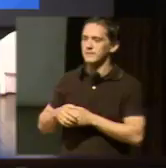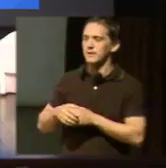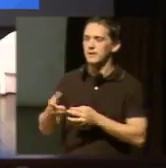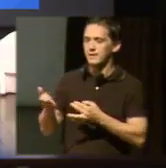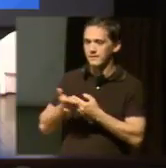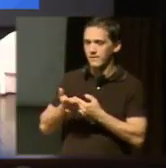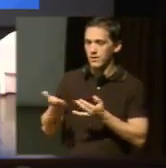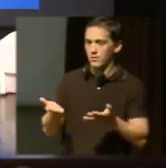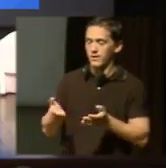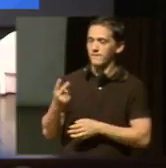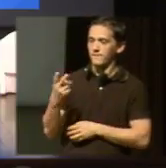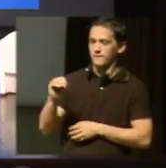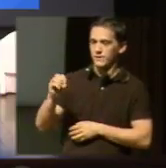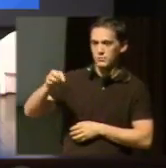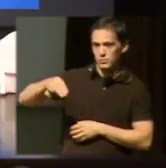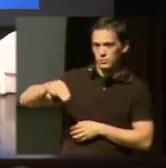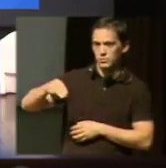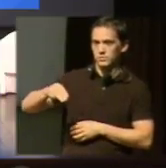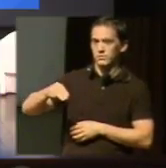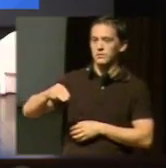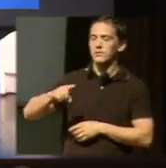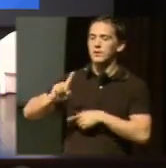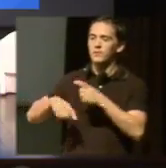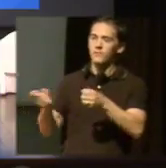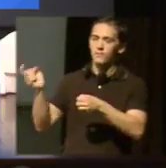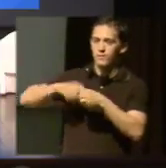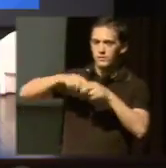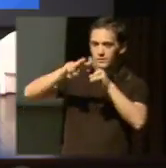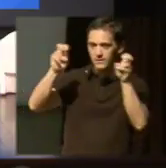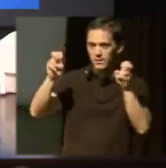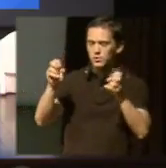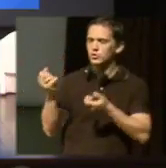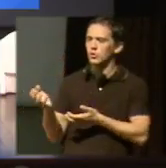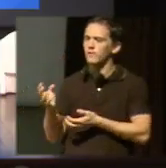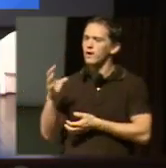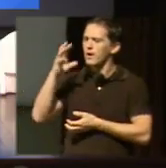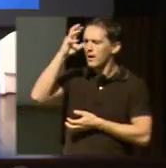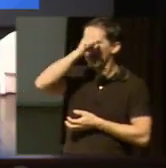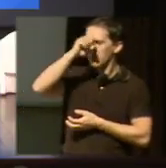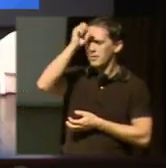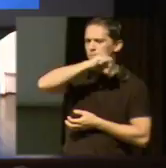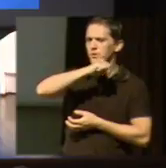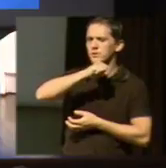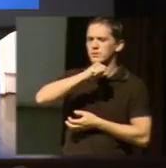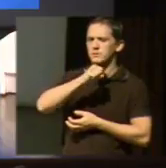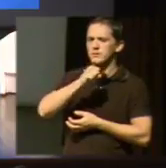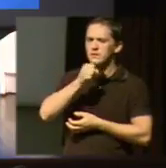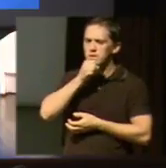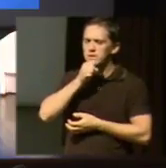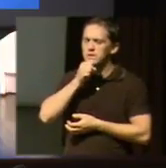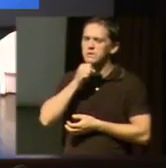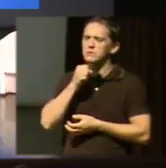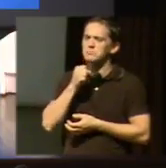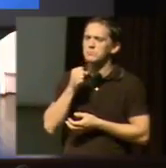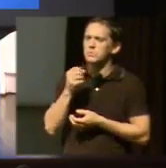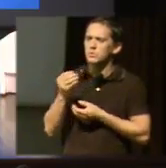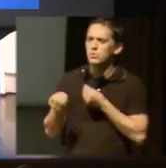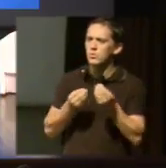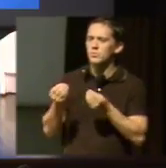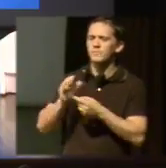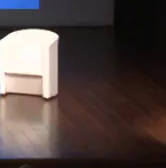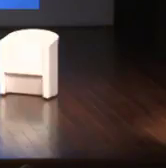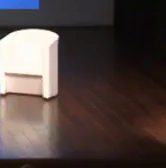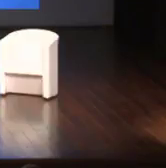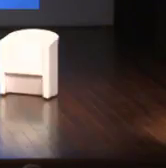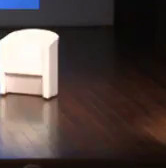20 minutos e voltaremos com o tema O que os jovens aprendem sobre envelhecimento com as mídias.